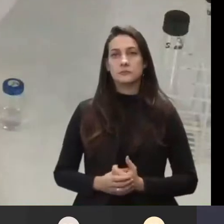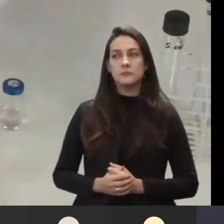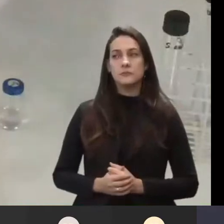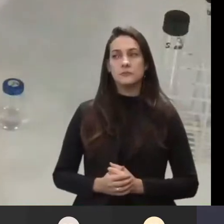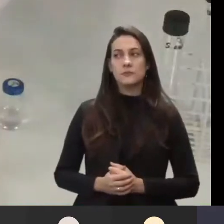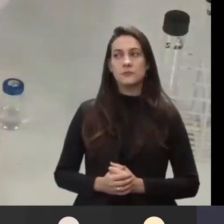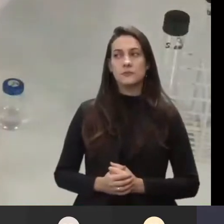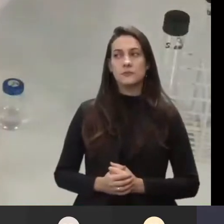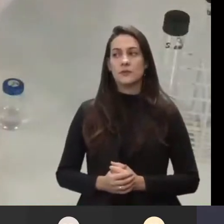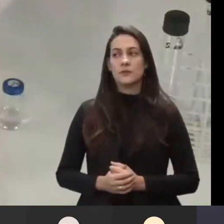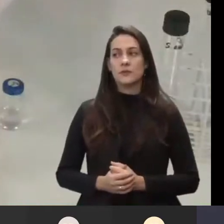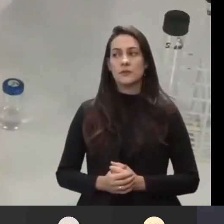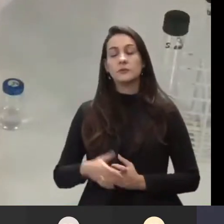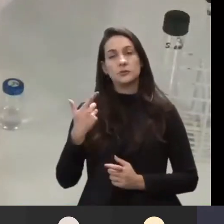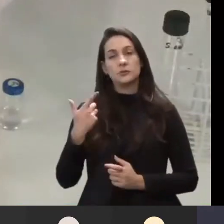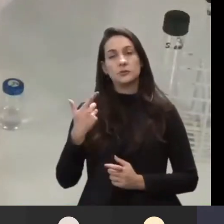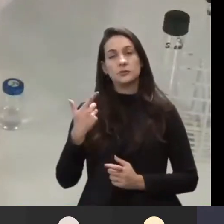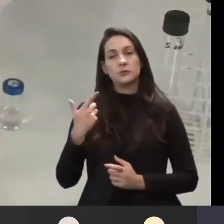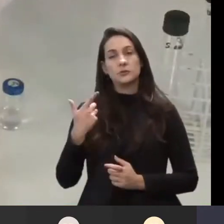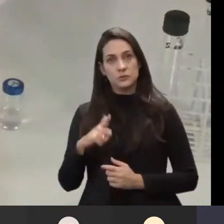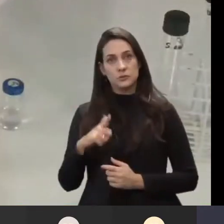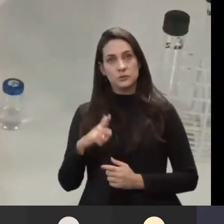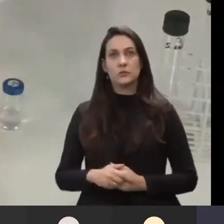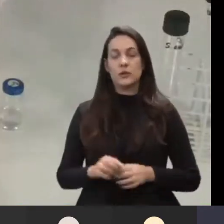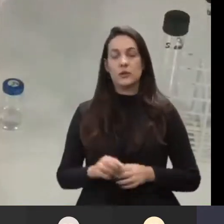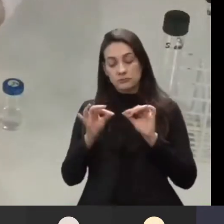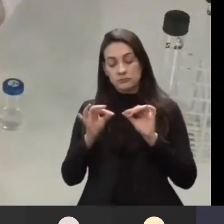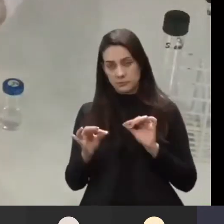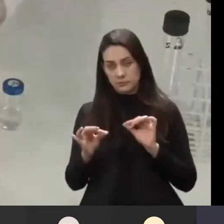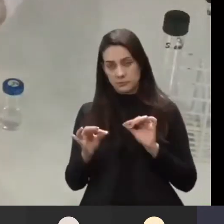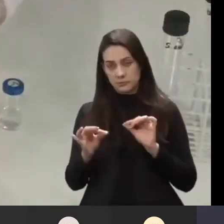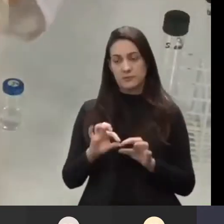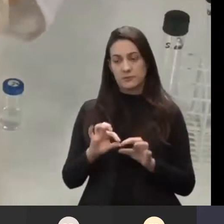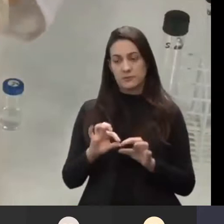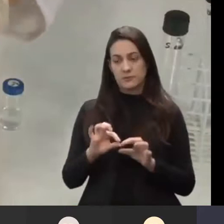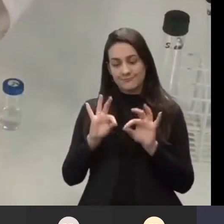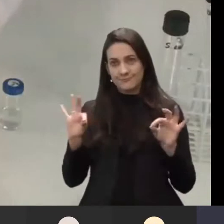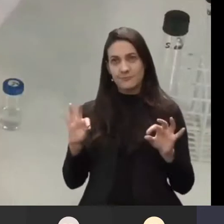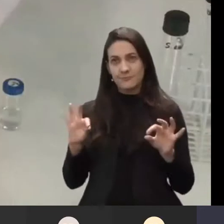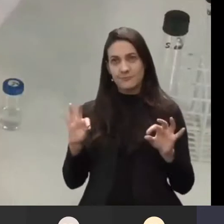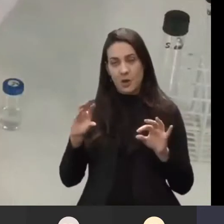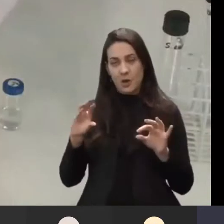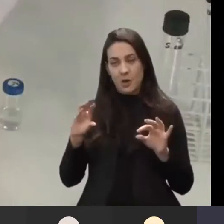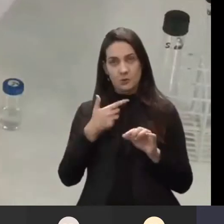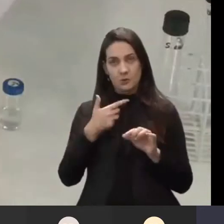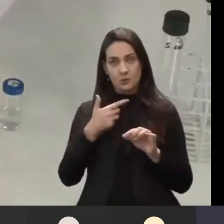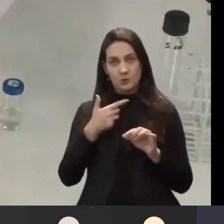Aí, novamente, você vai ver qual é o local de abertura adequado.